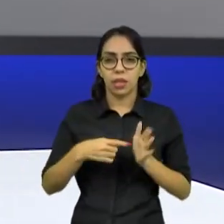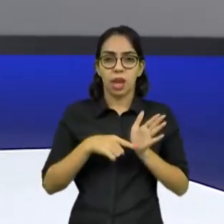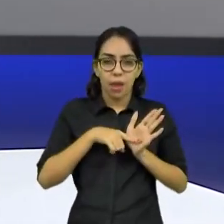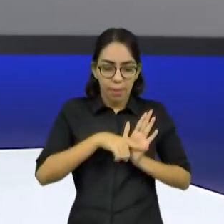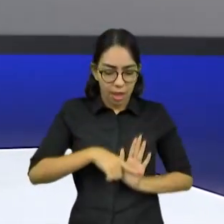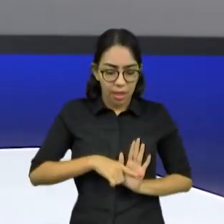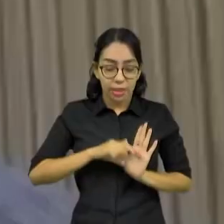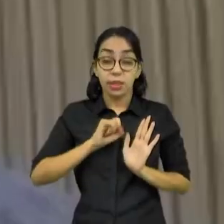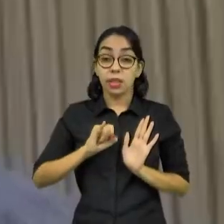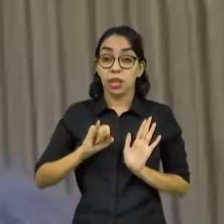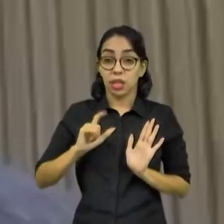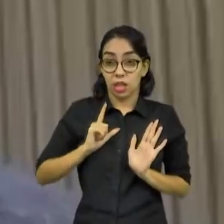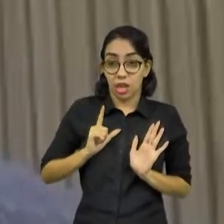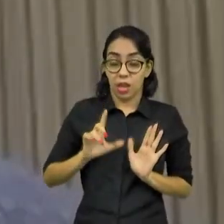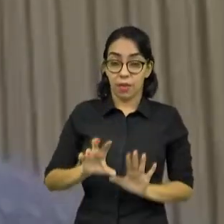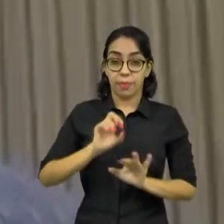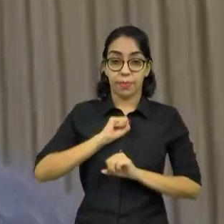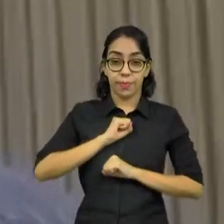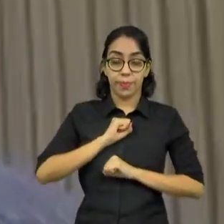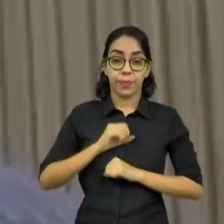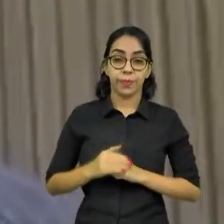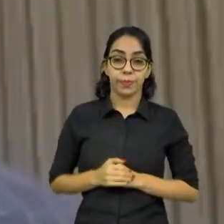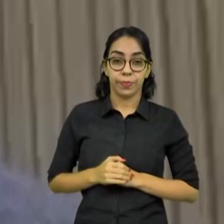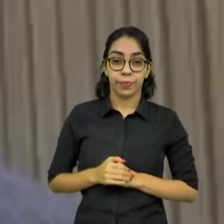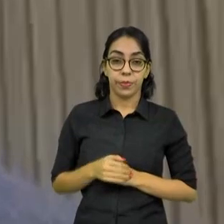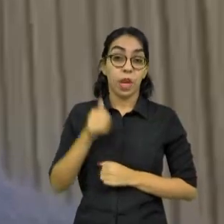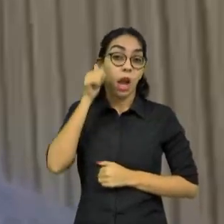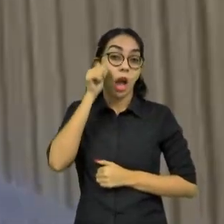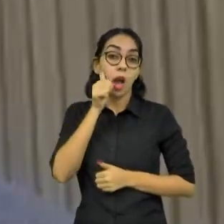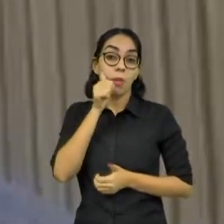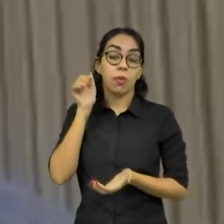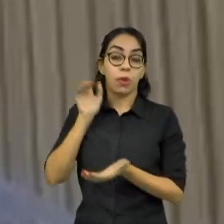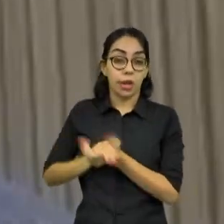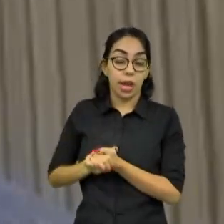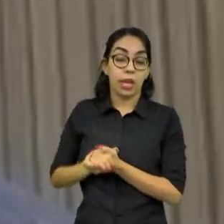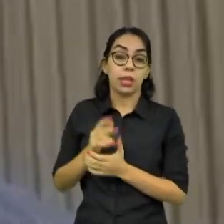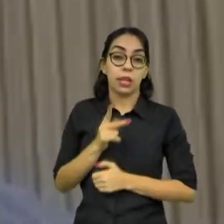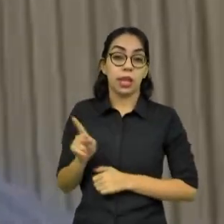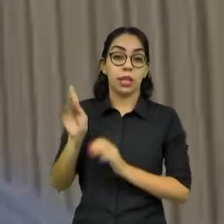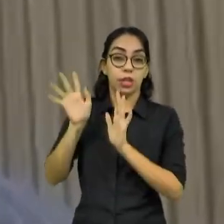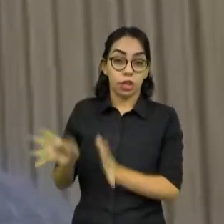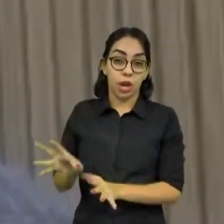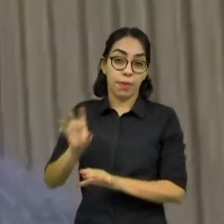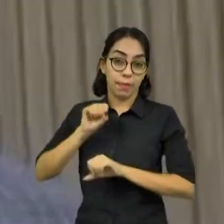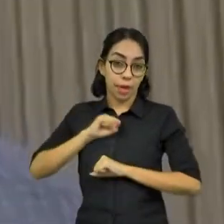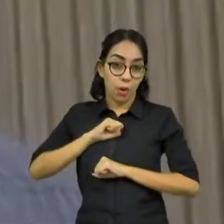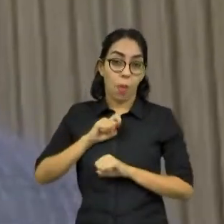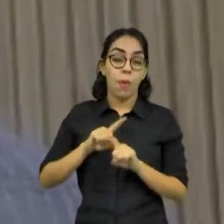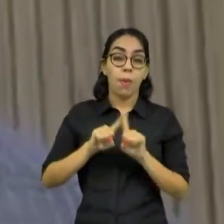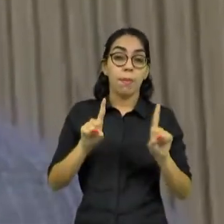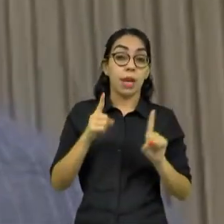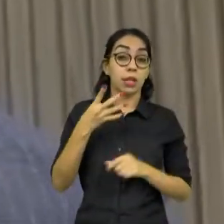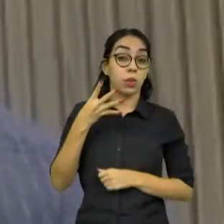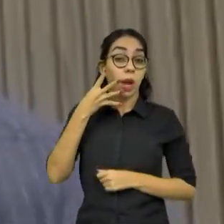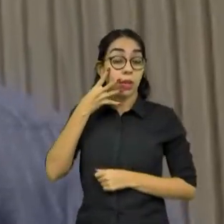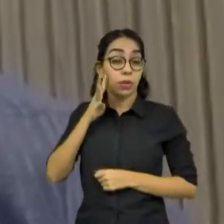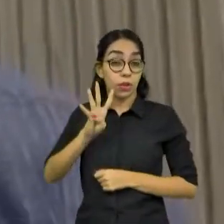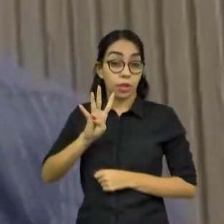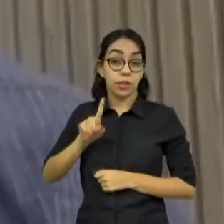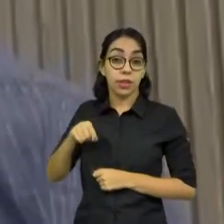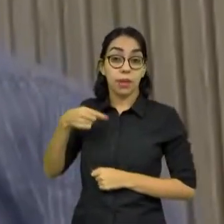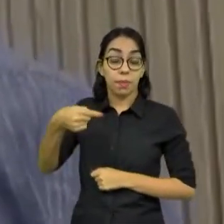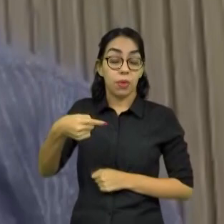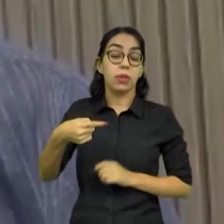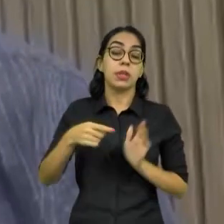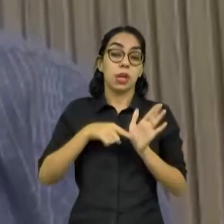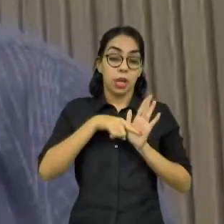vírus. A esposa do Dimitri contraiu a Covid-19 e 4 dias depois ele decidiu fazer o exame, após